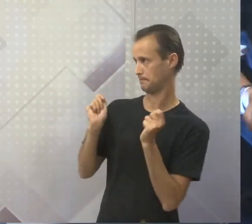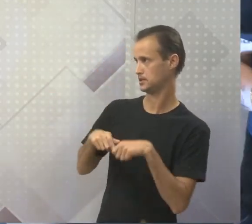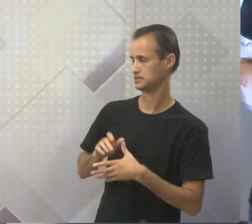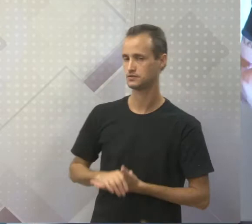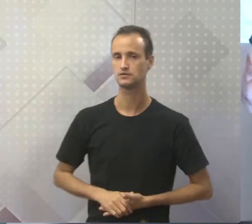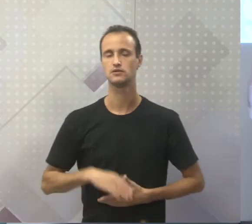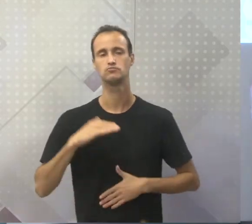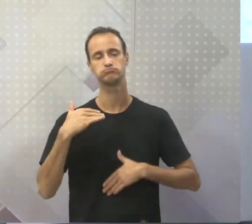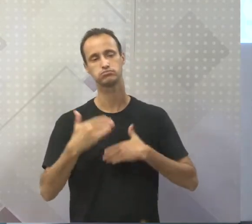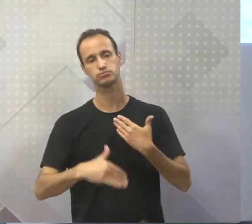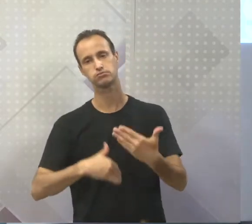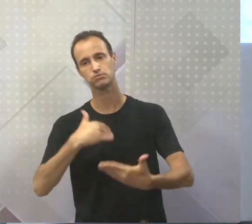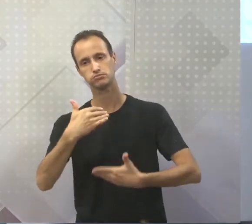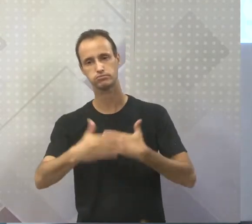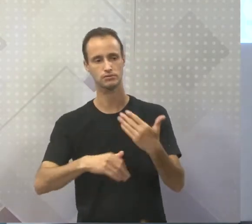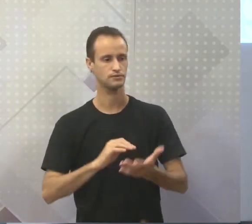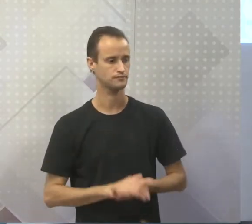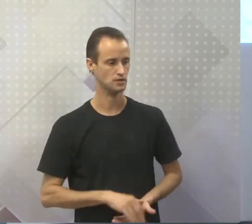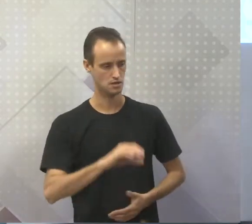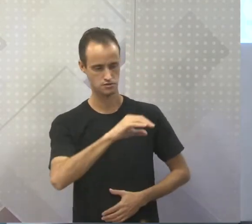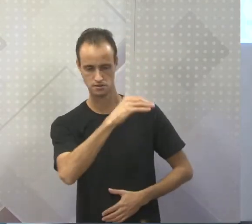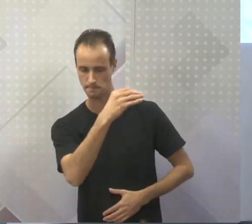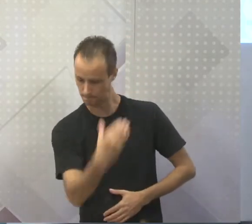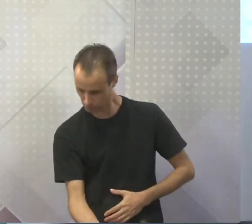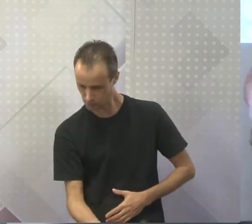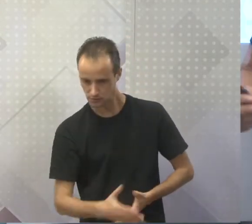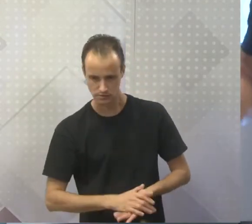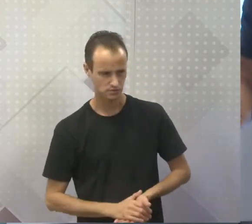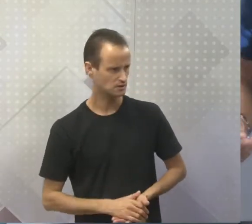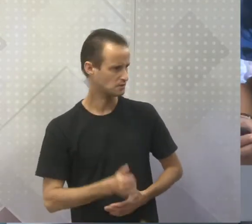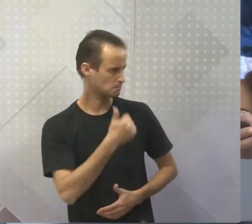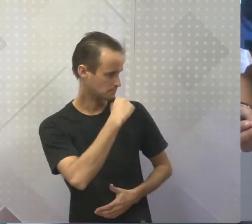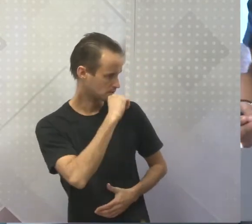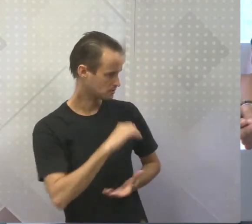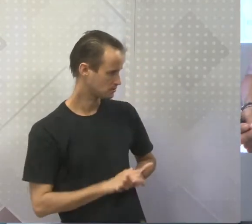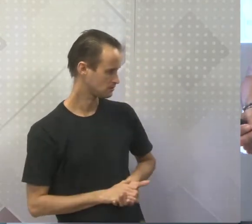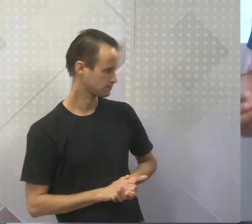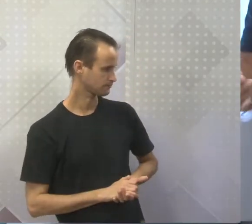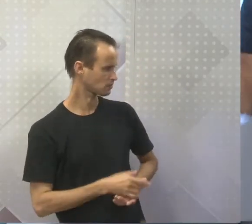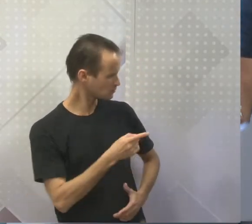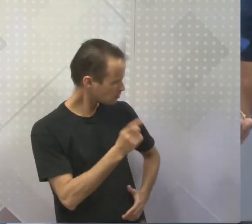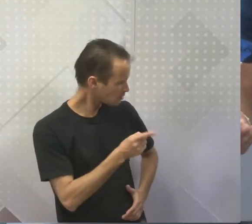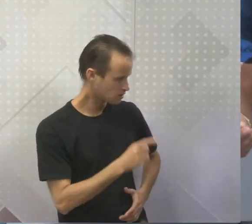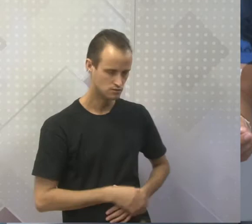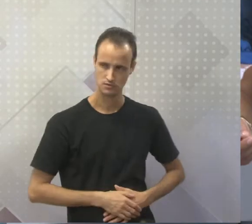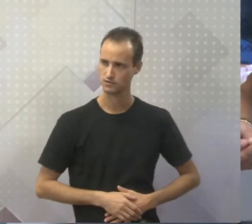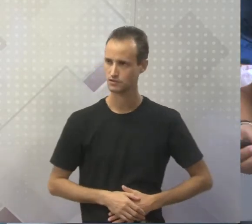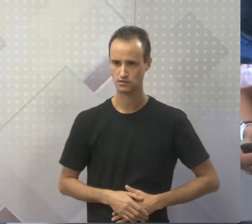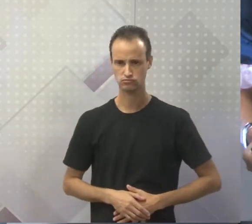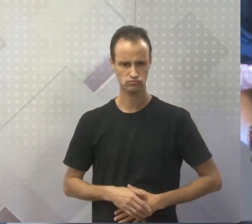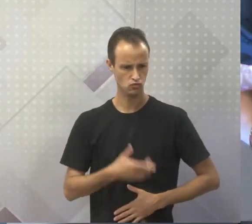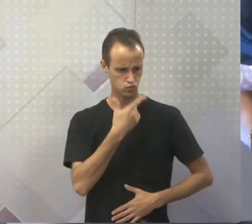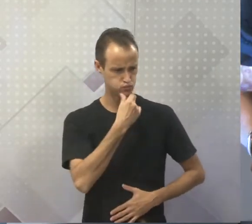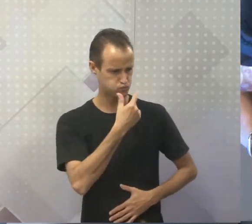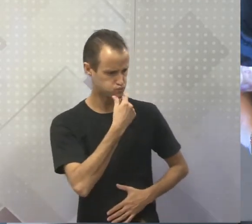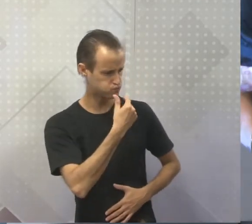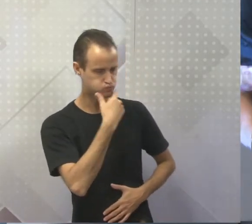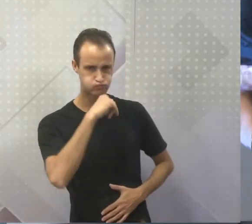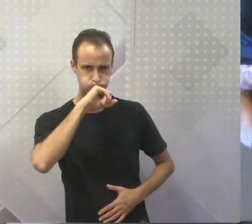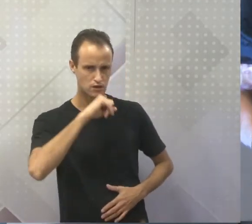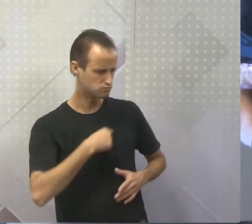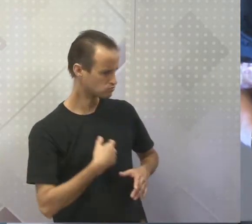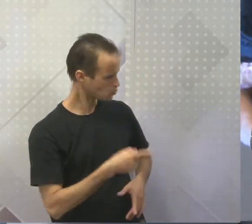Aí um belo dia, você derruba alguma coisa, aí sua mãe fala, menino, aí seu pai, olha, tenha cuidado, rapaz, você já é um